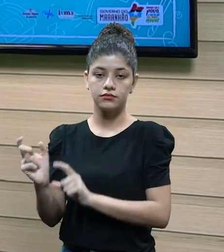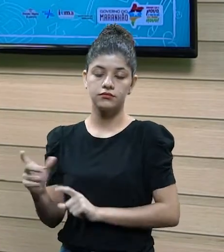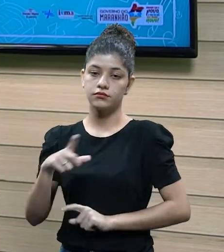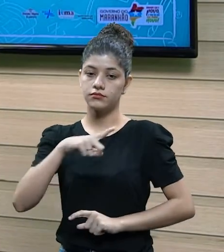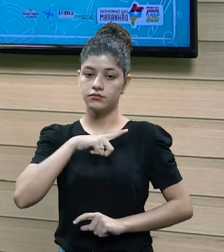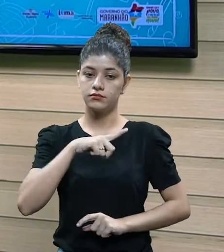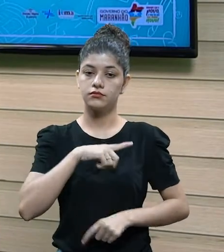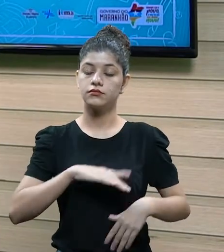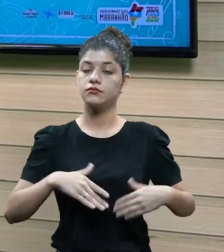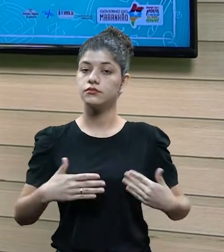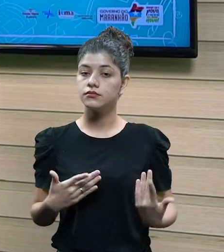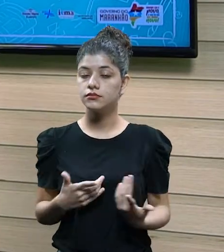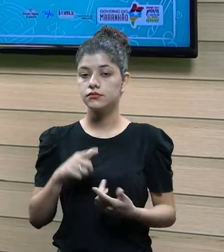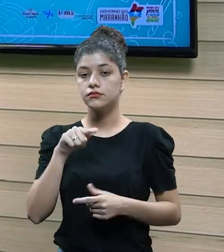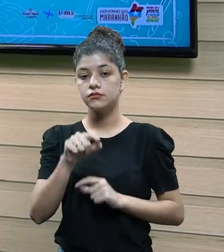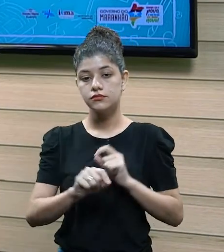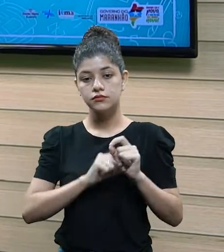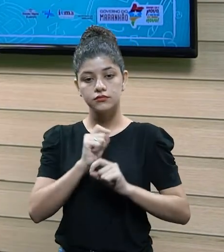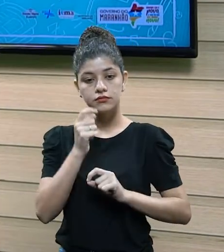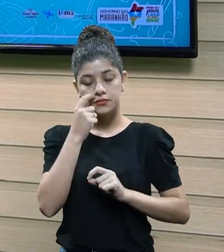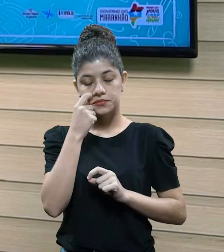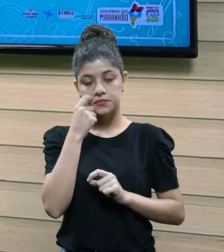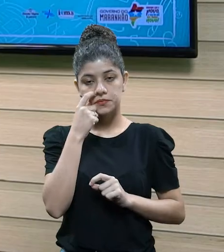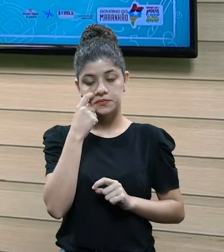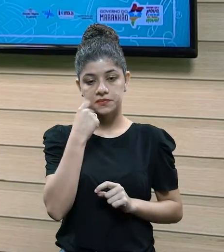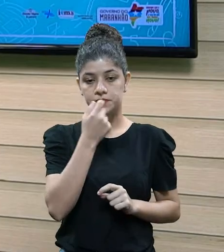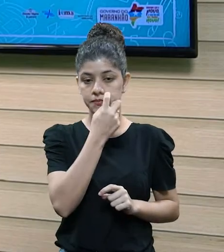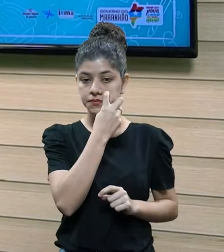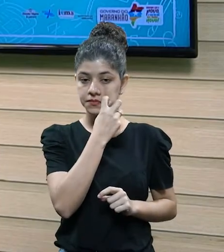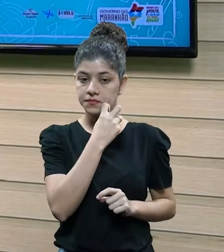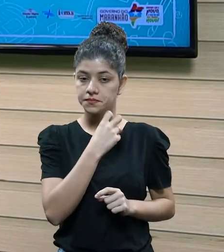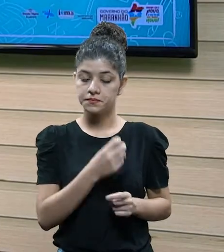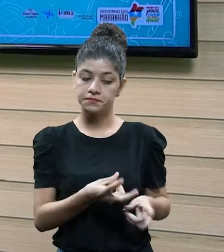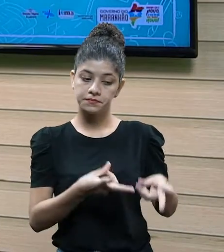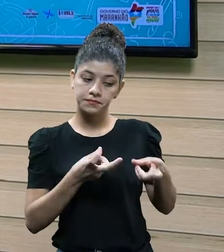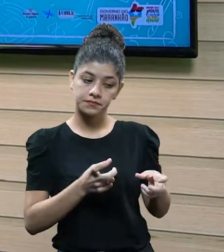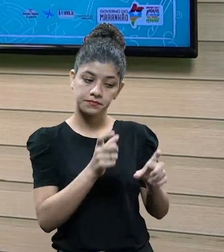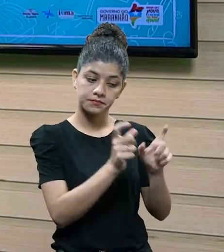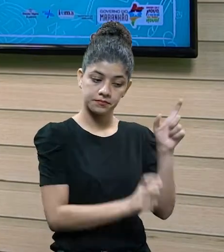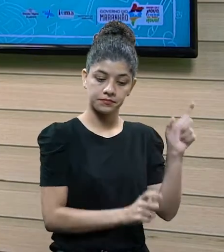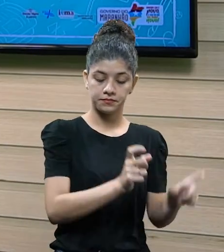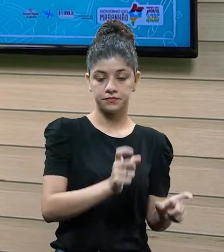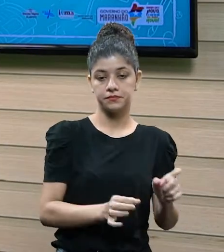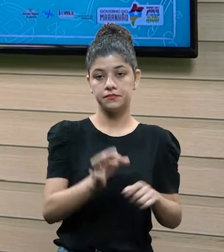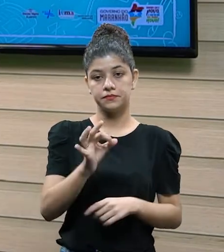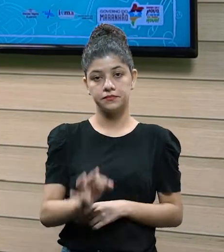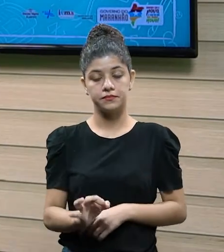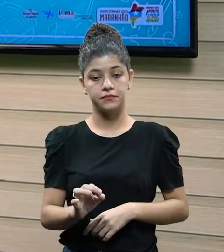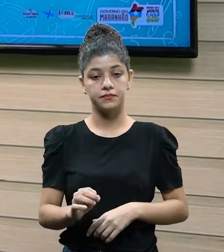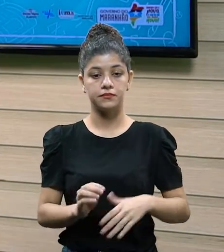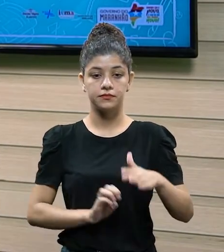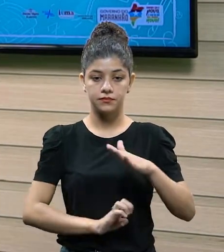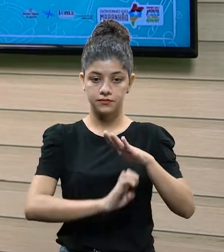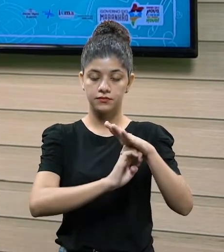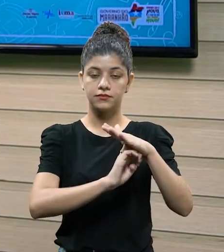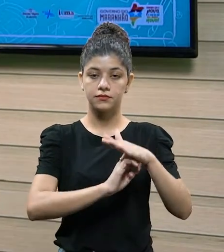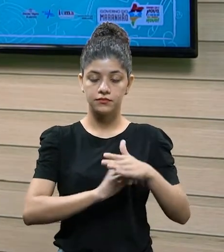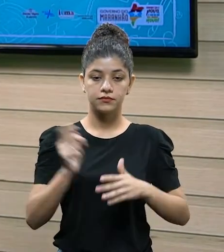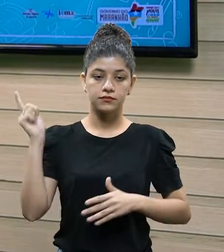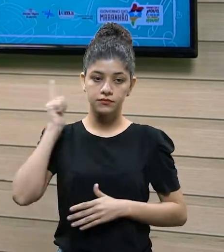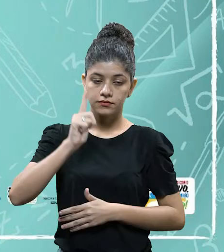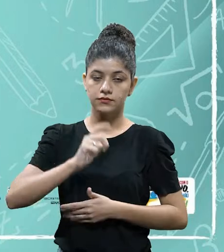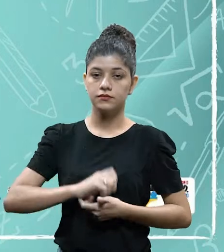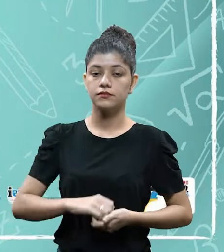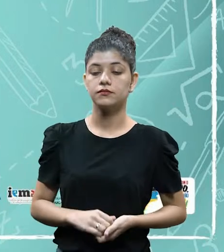tem. E aí sim, você vai ver que cada um vai estar na sua posição correta, no seu cargo certo, e aí a empresa toda vai